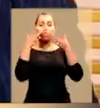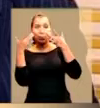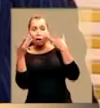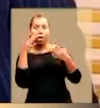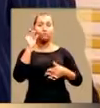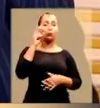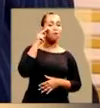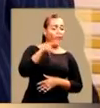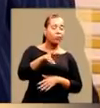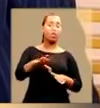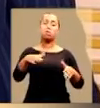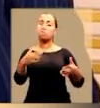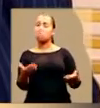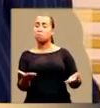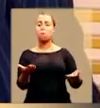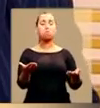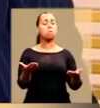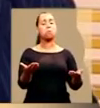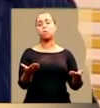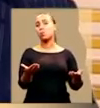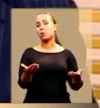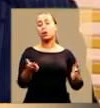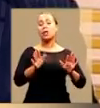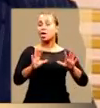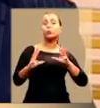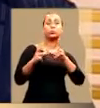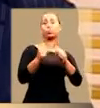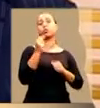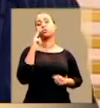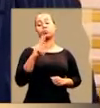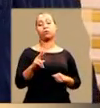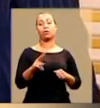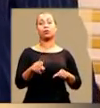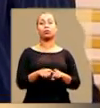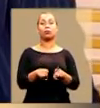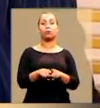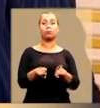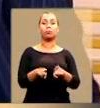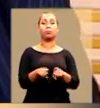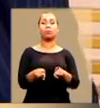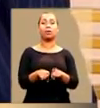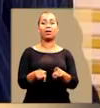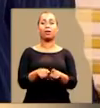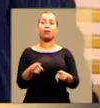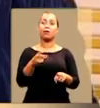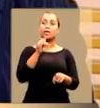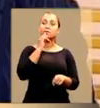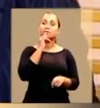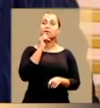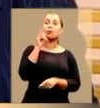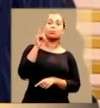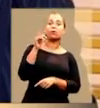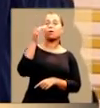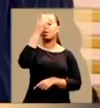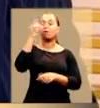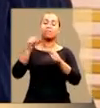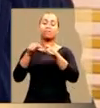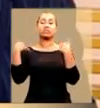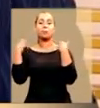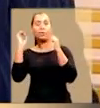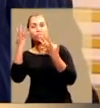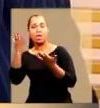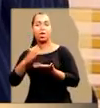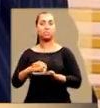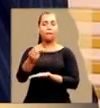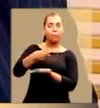o espetáculo, ver aquela atividade artística, mas ver um todo, né? Quando a MIT de Itália quer fazer um evento lá, a Polenta de São